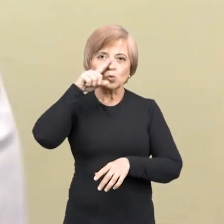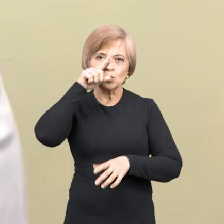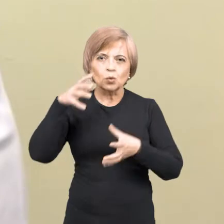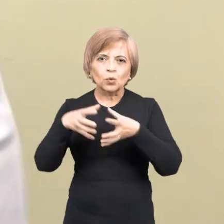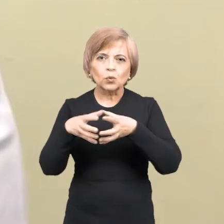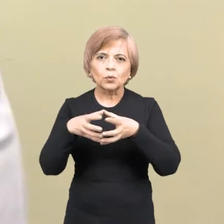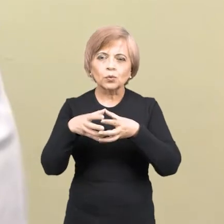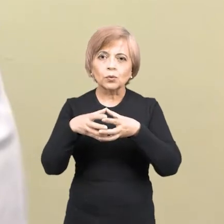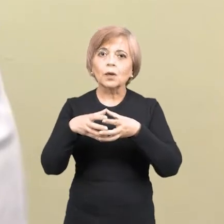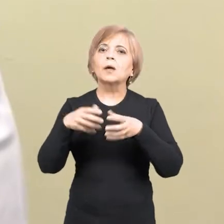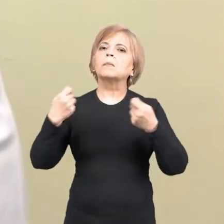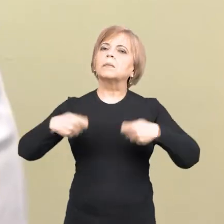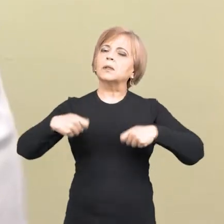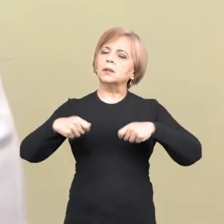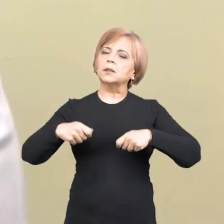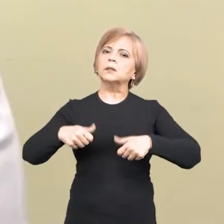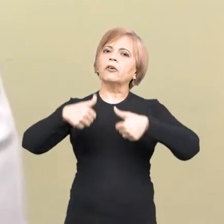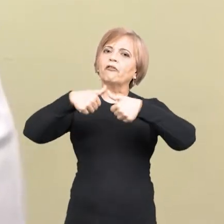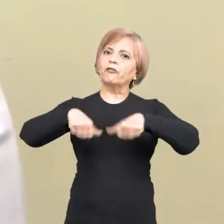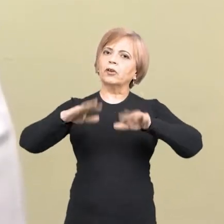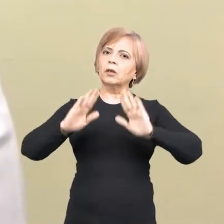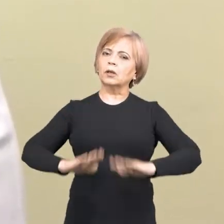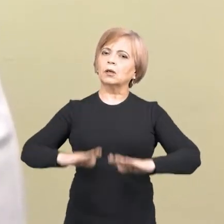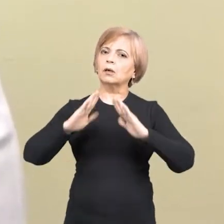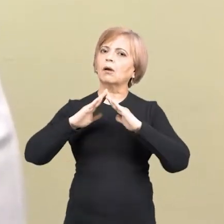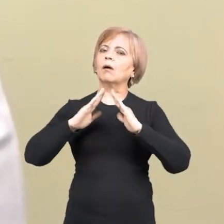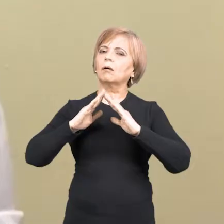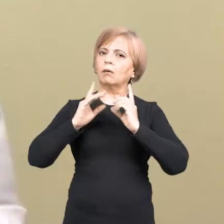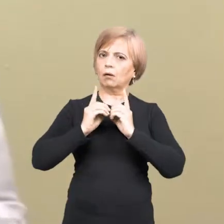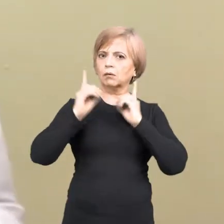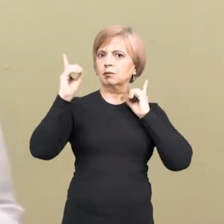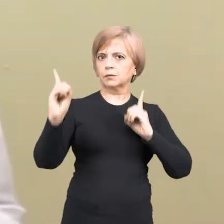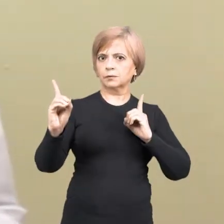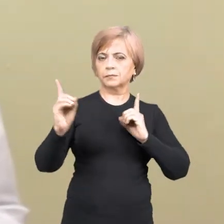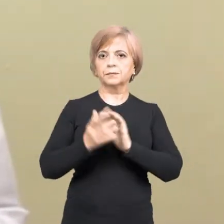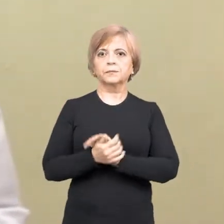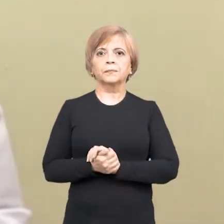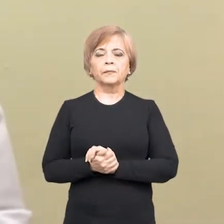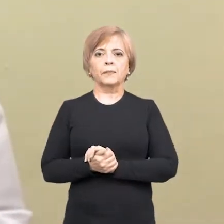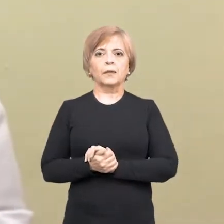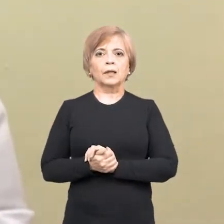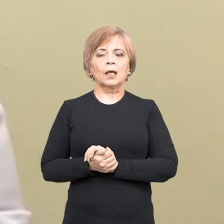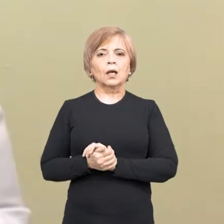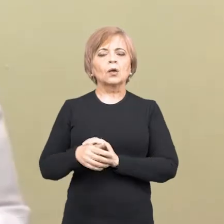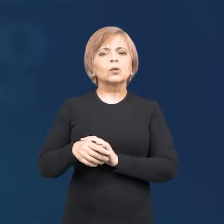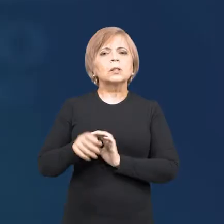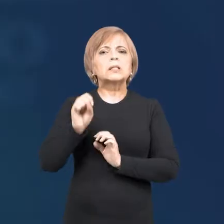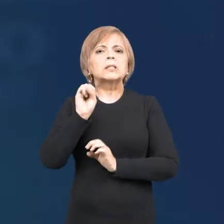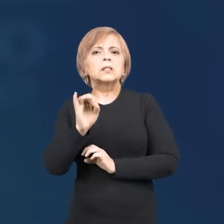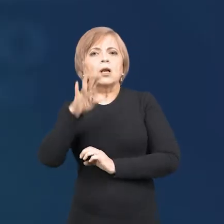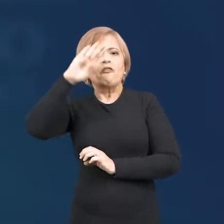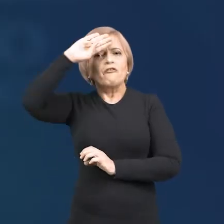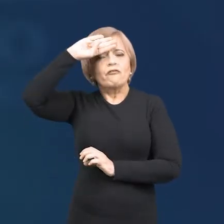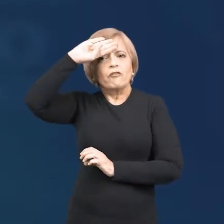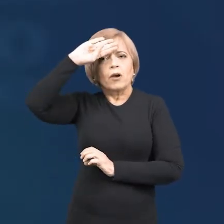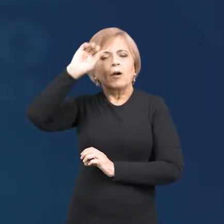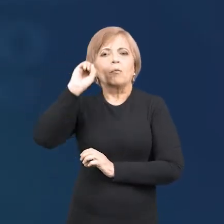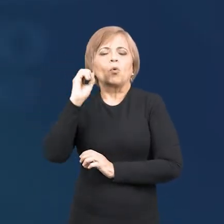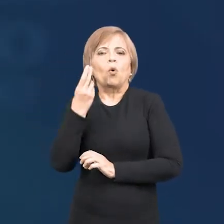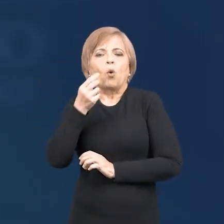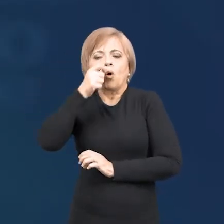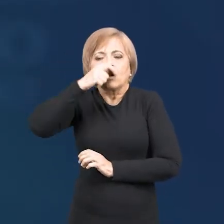prioritariamente permanecer em regime diferenciado de teletrabalho. Em caso de febre ou de qualquer sintoma de